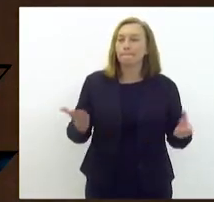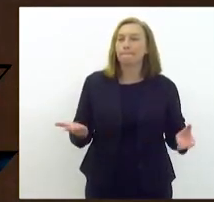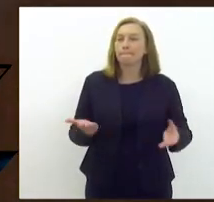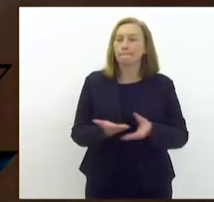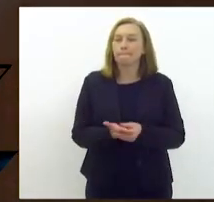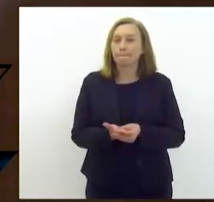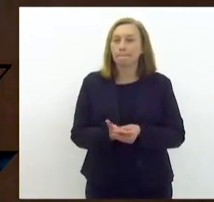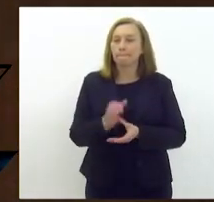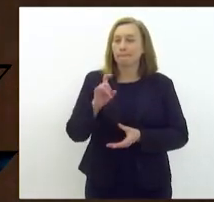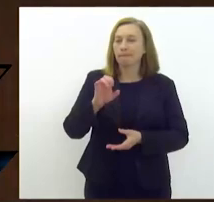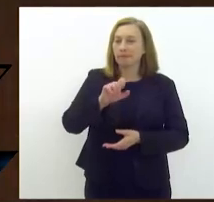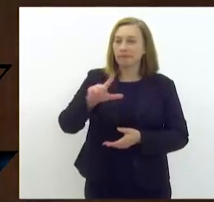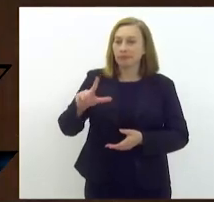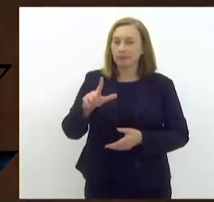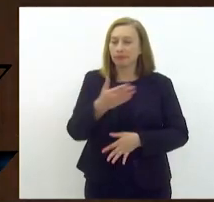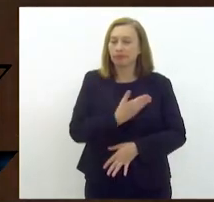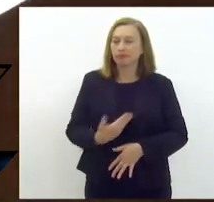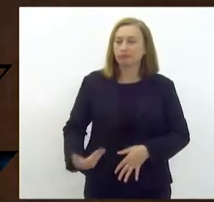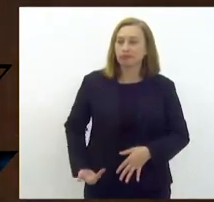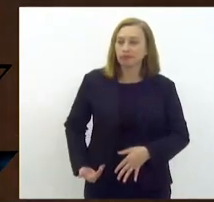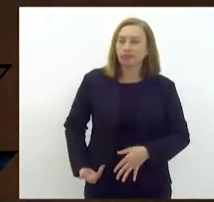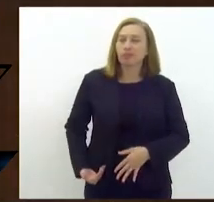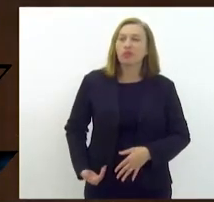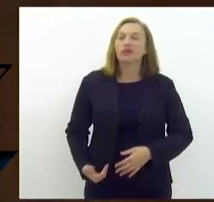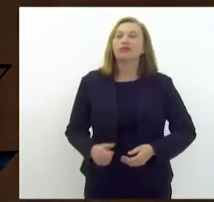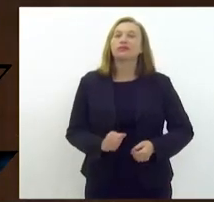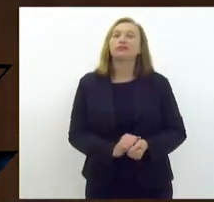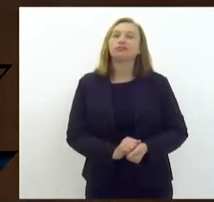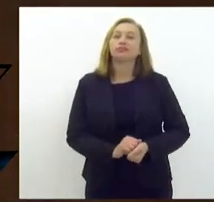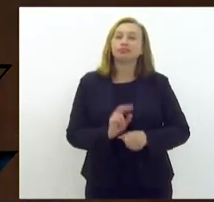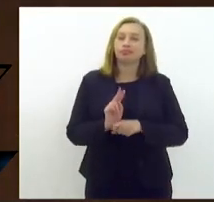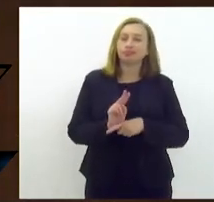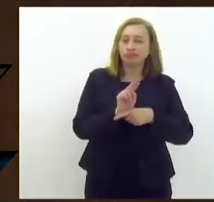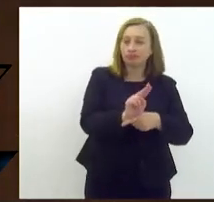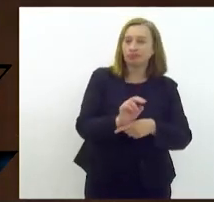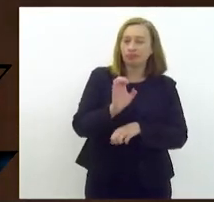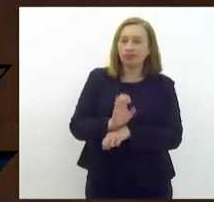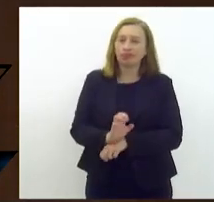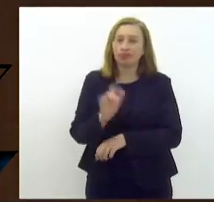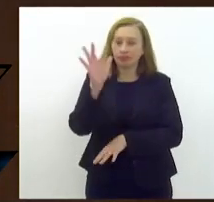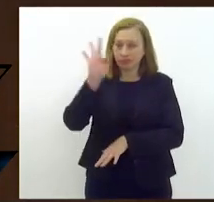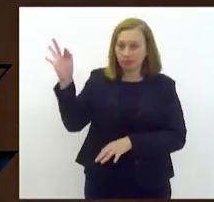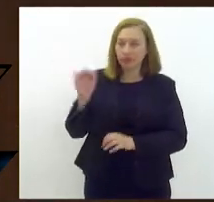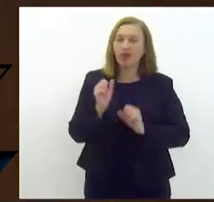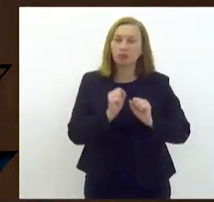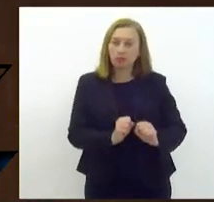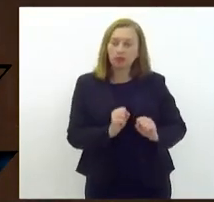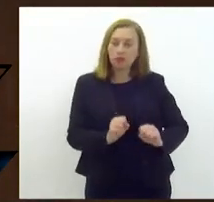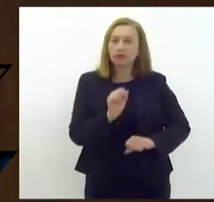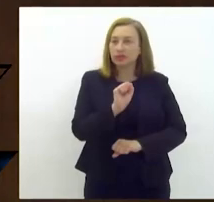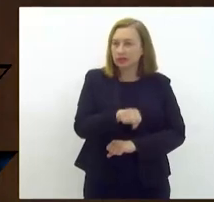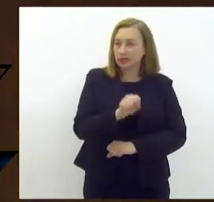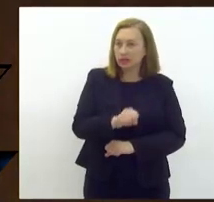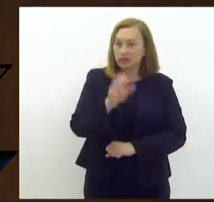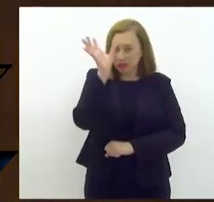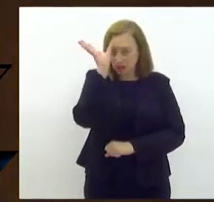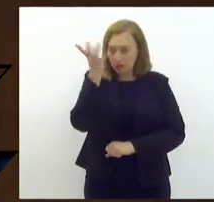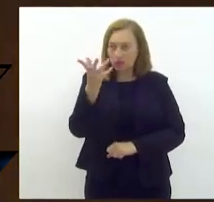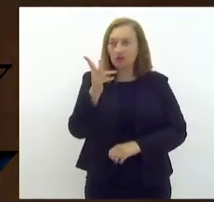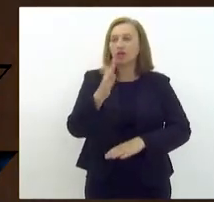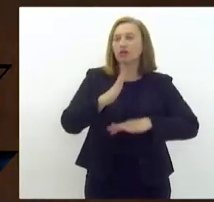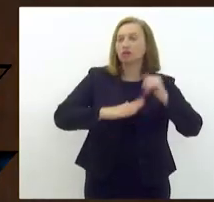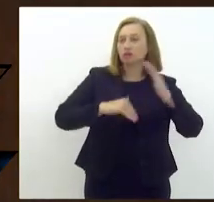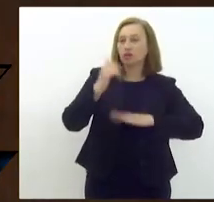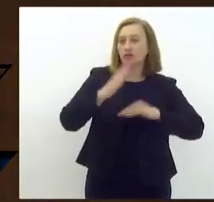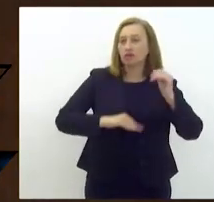pública impetrada hoje na promotoria de estado e na promotoria federal onde a gente com isso pode buscar sim a solução para os profissionais